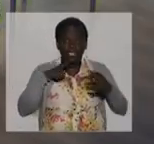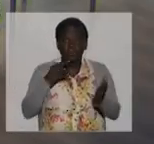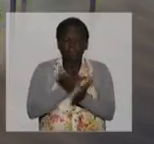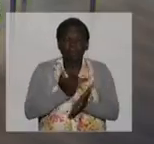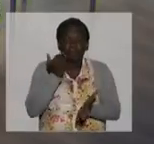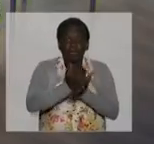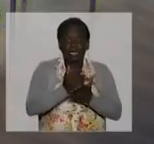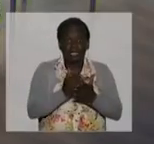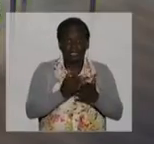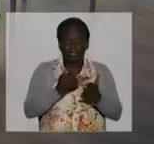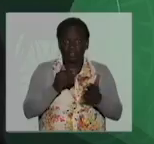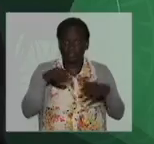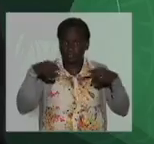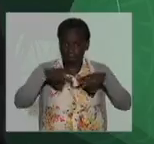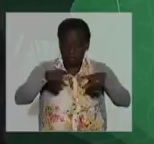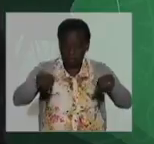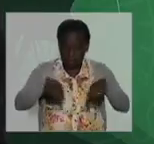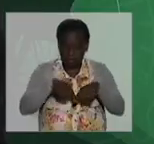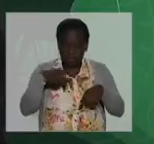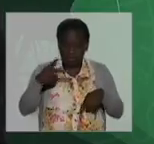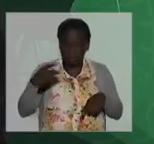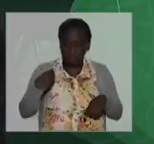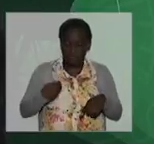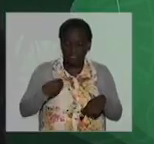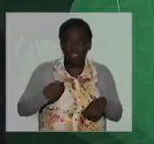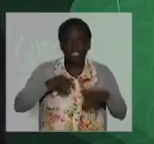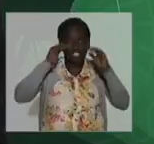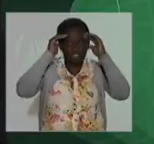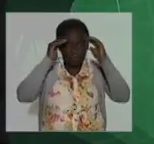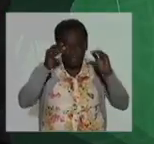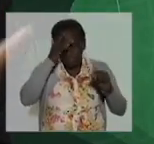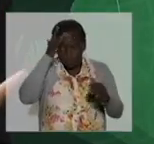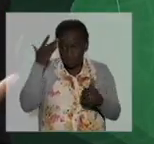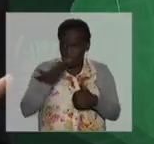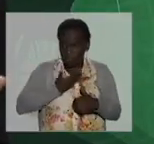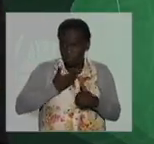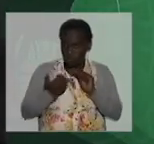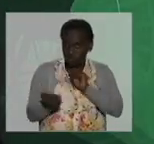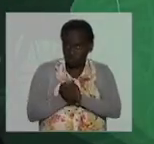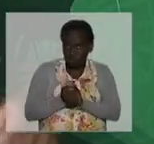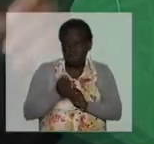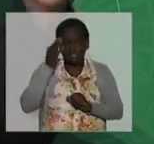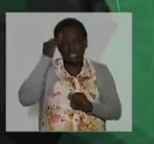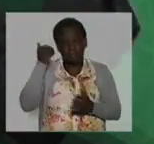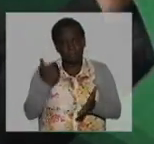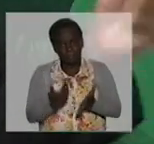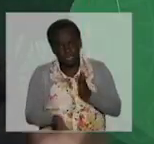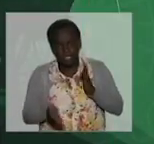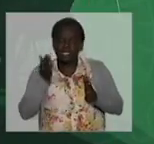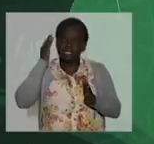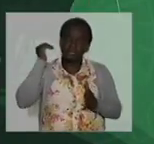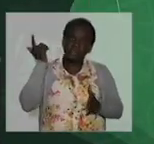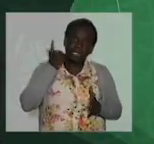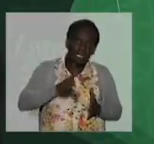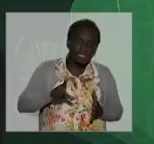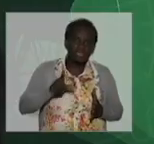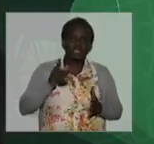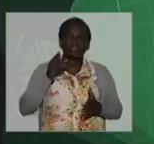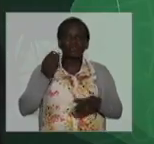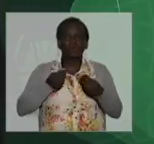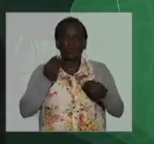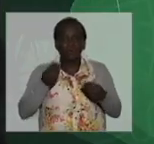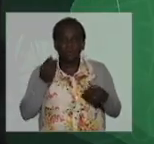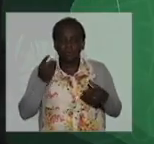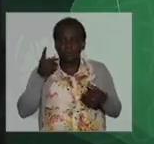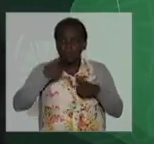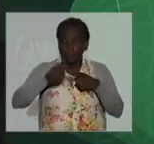ela está além da quadra. É a vivência que você vai trazer de respeitar o seu companheiro, de saber perder, de saber ganhar, de